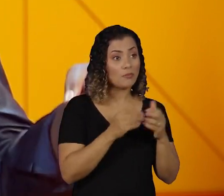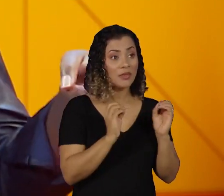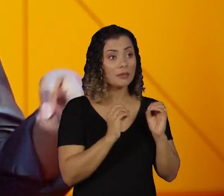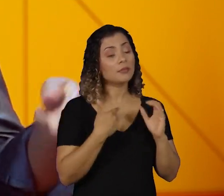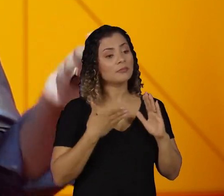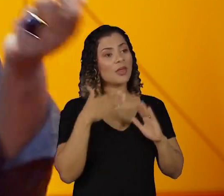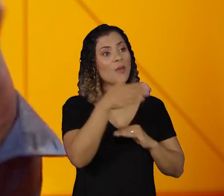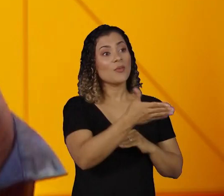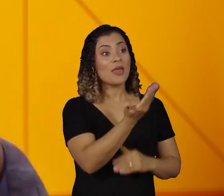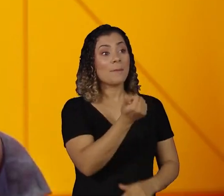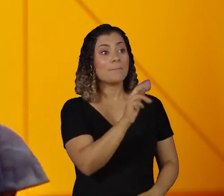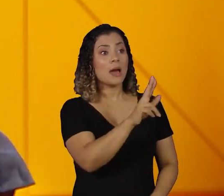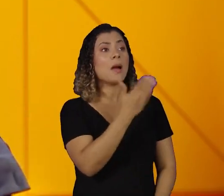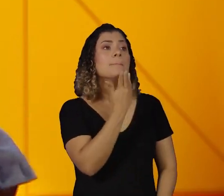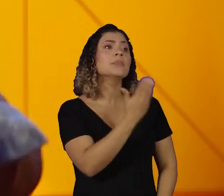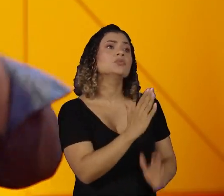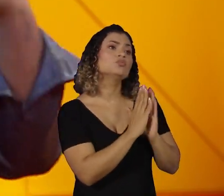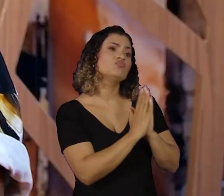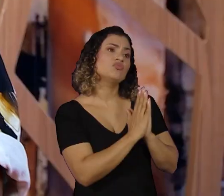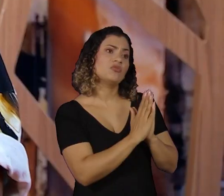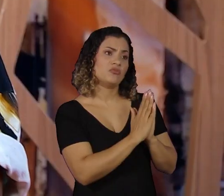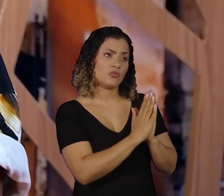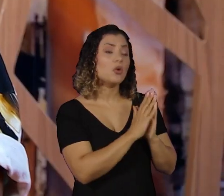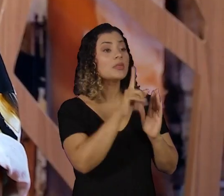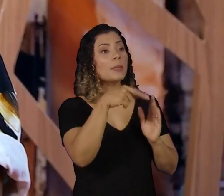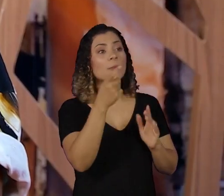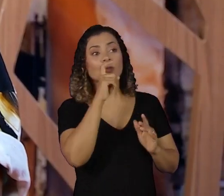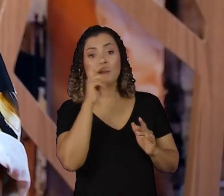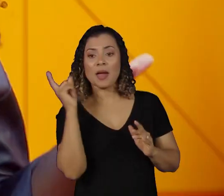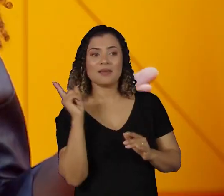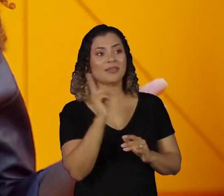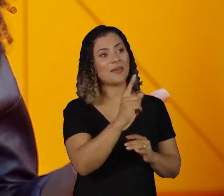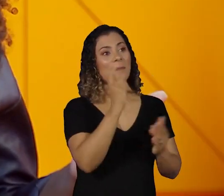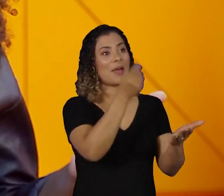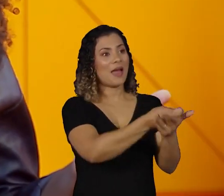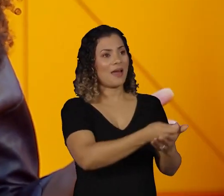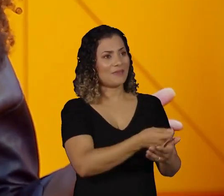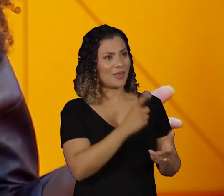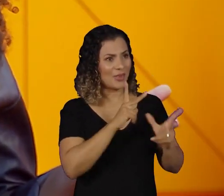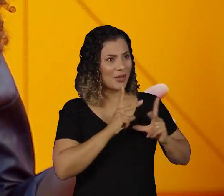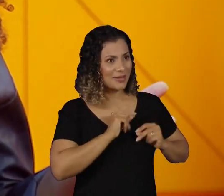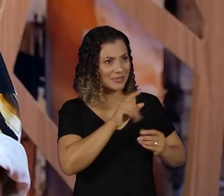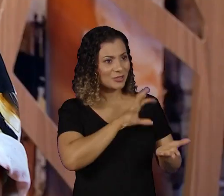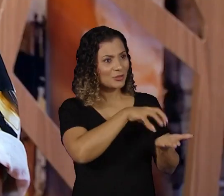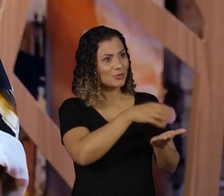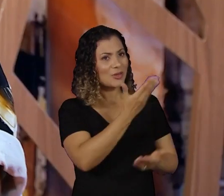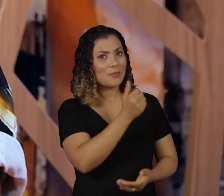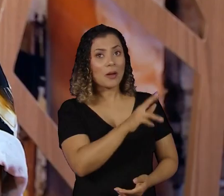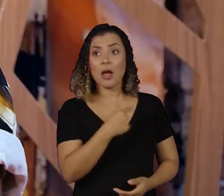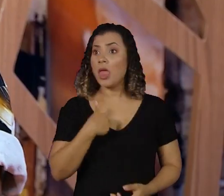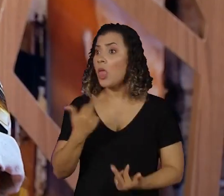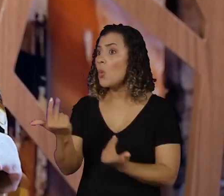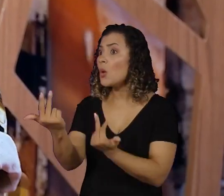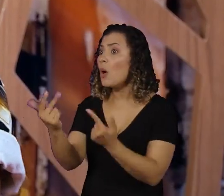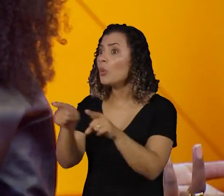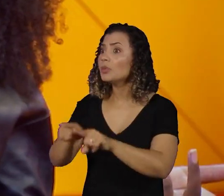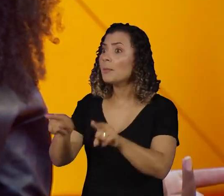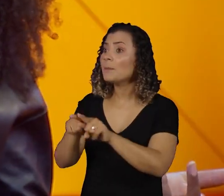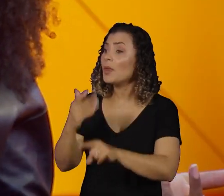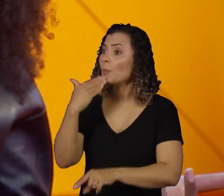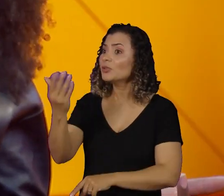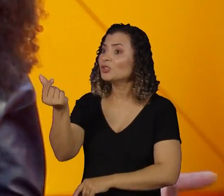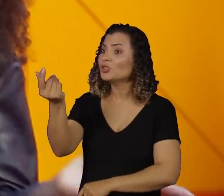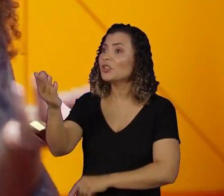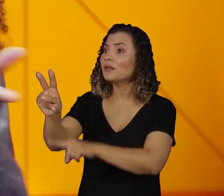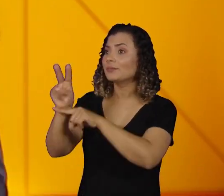no bar, pedia o dinheiro pro dono do bar, depois meu pai passava lá e pagava. Olha que instituição, né? Eu fazia o mesmo. Olha isso. É o bar na